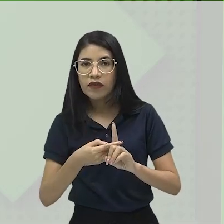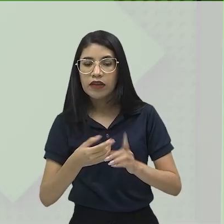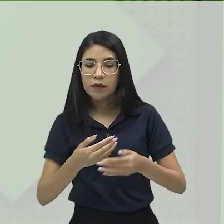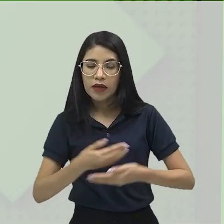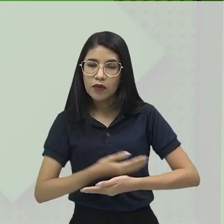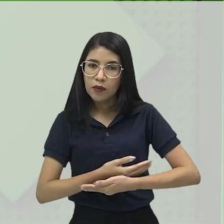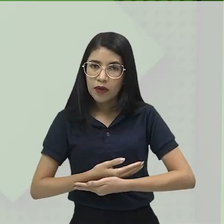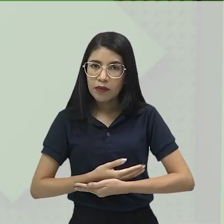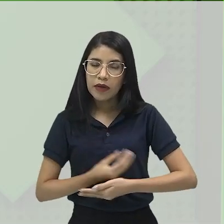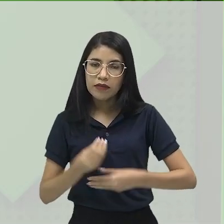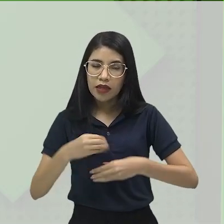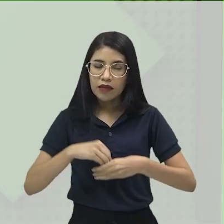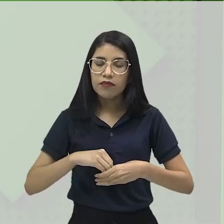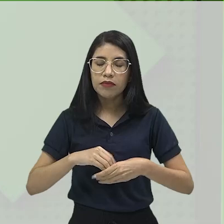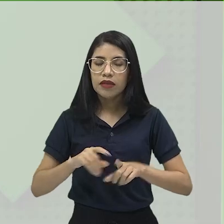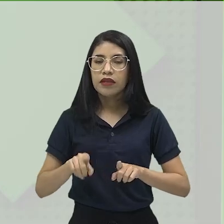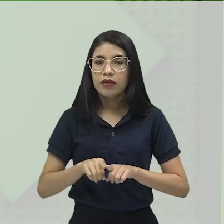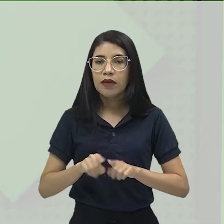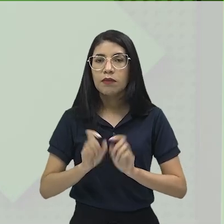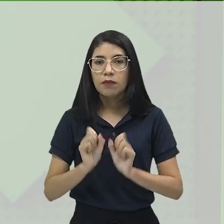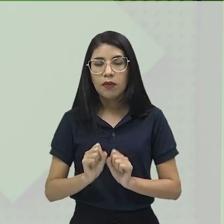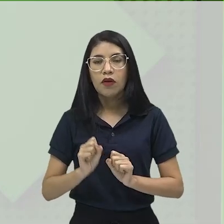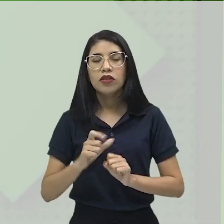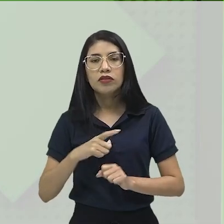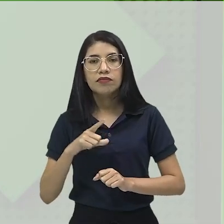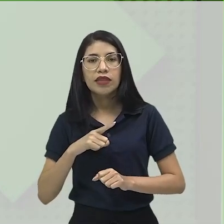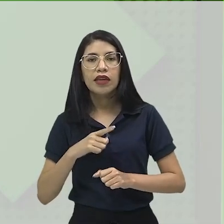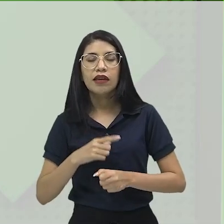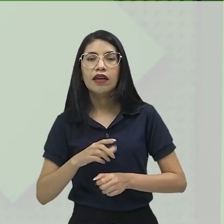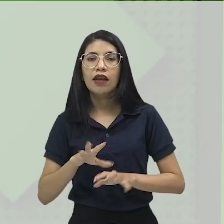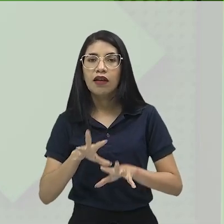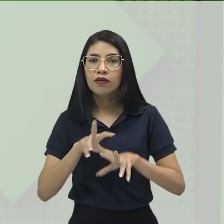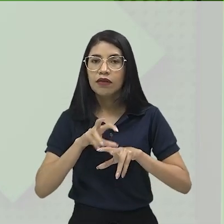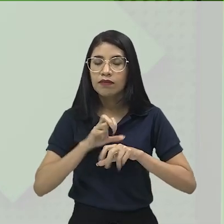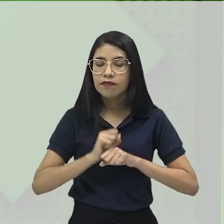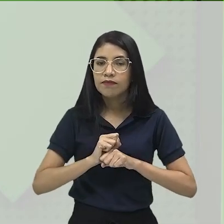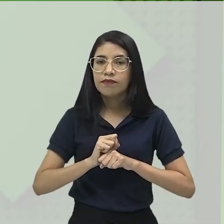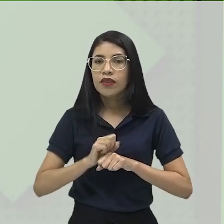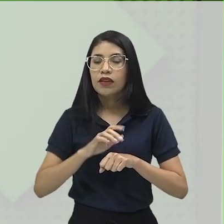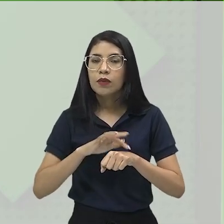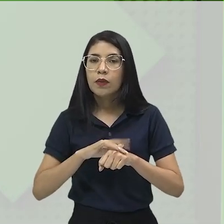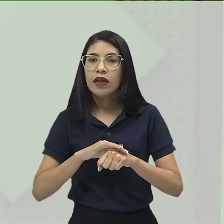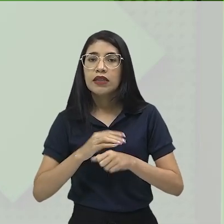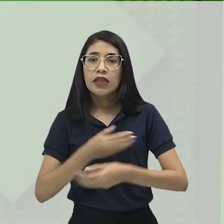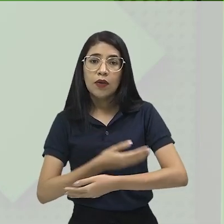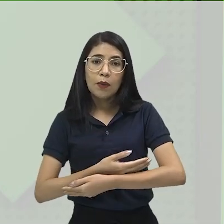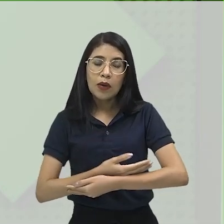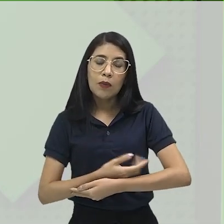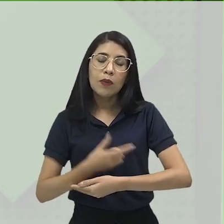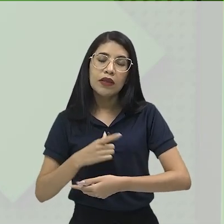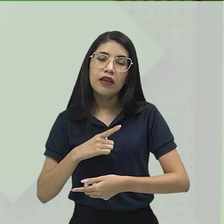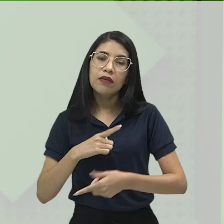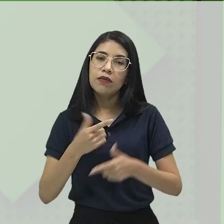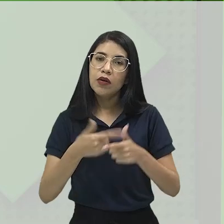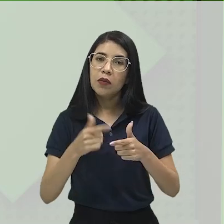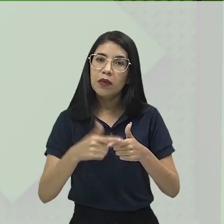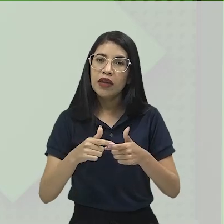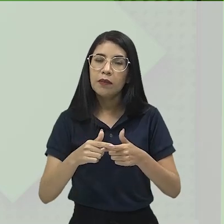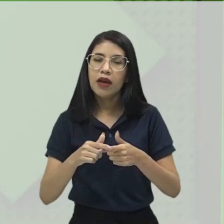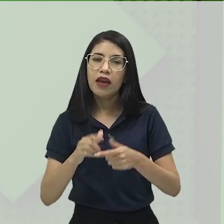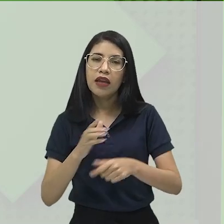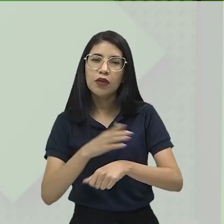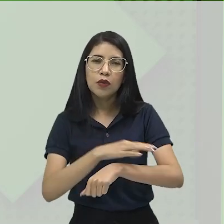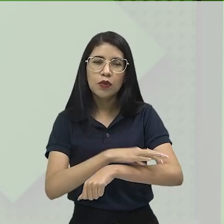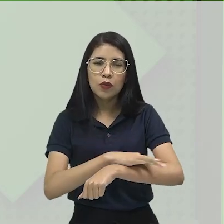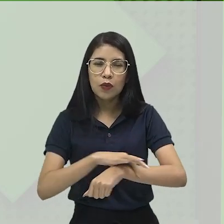já pode nascer, né, ser infectado ainda durante a gestação. E essa criança pode ter problemas aí de má